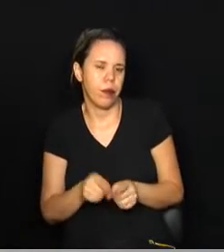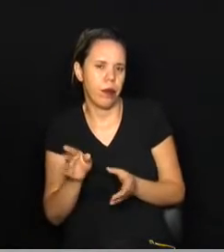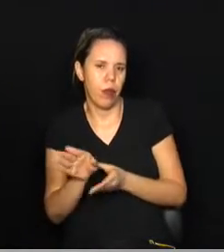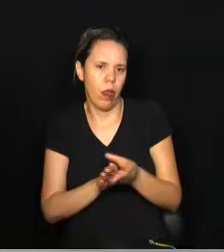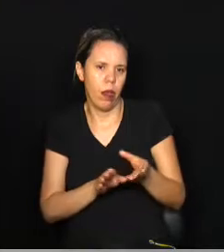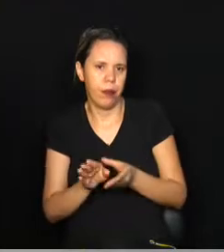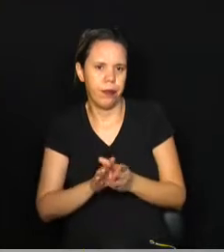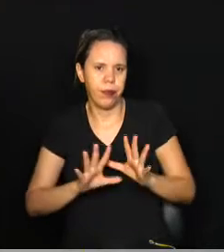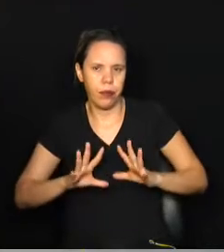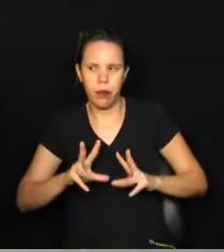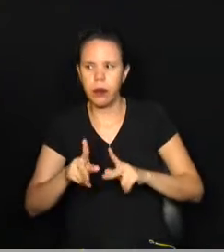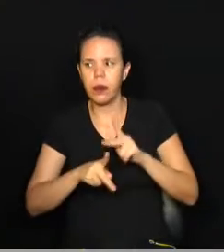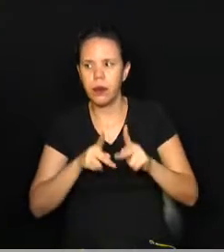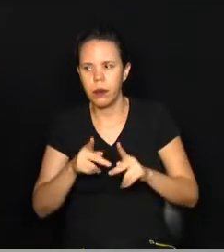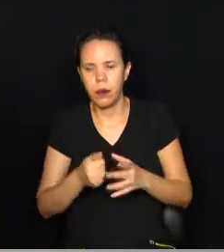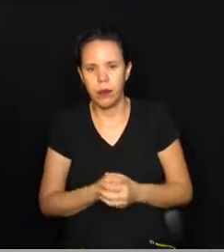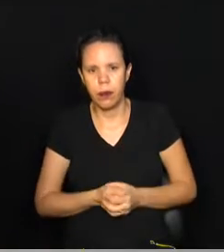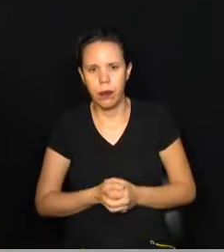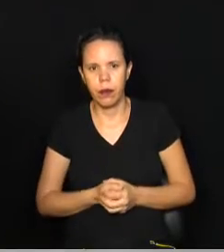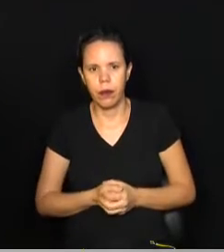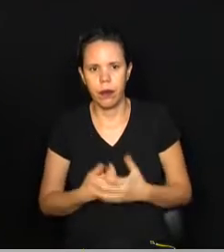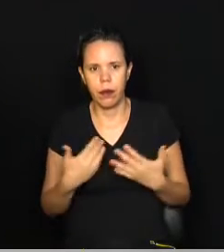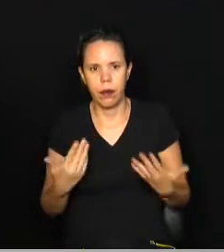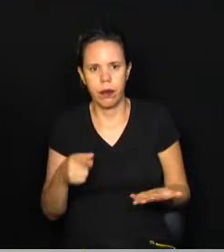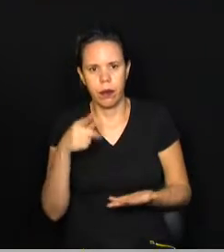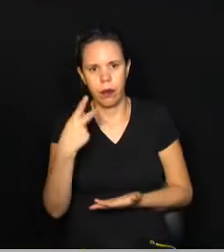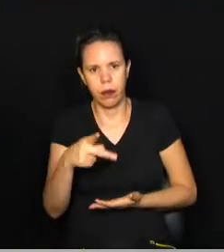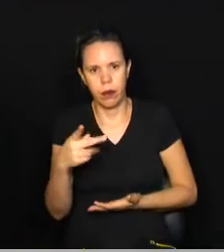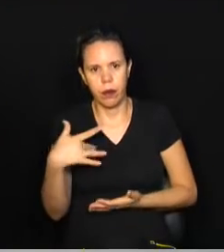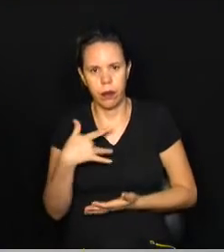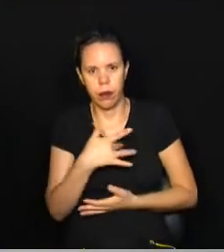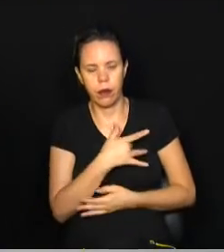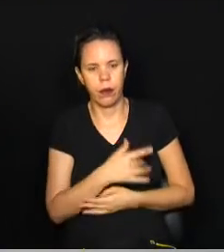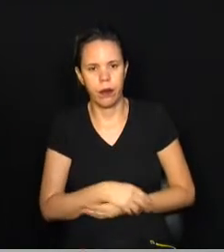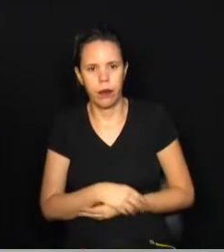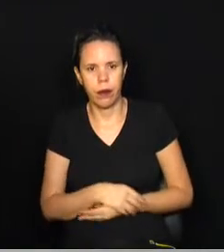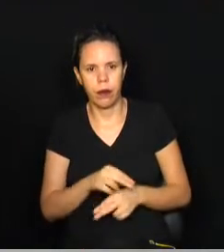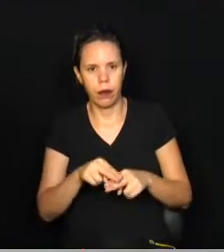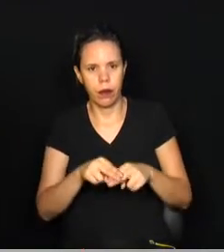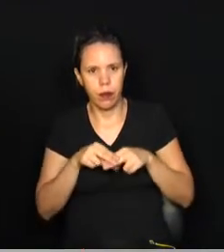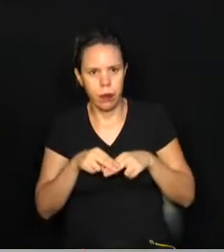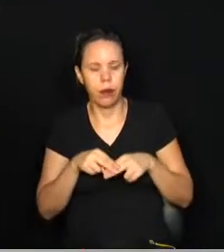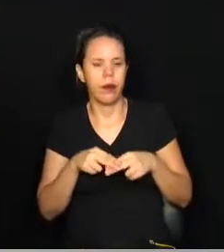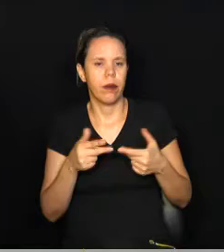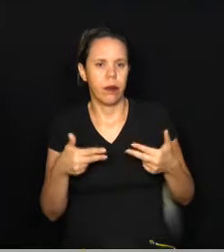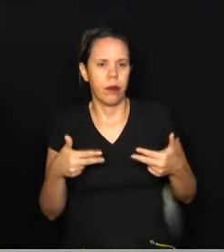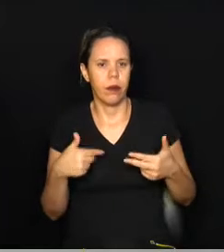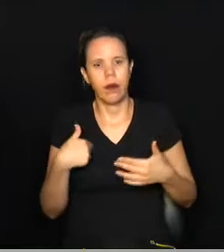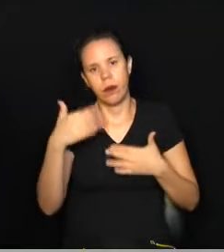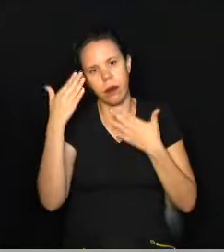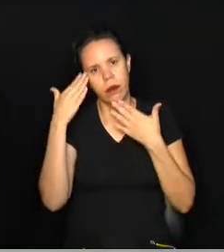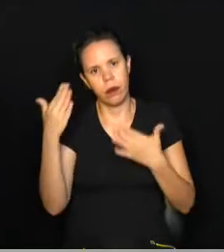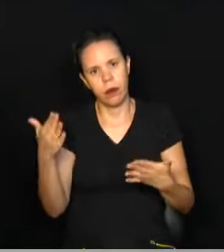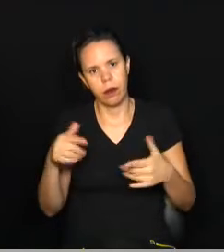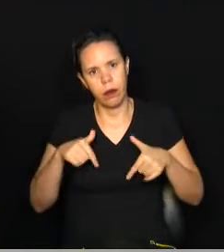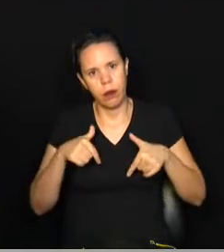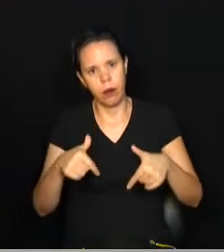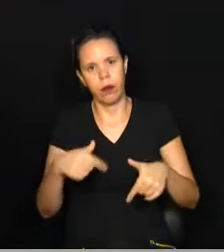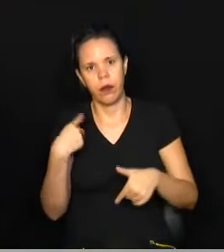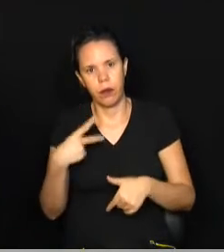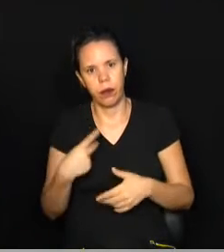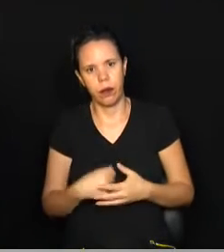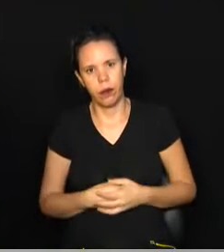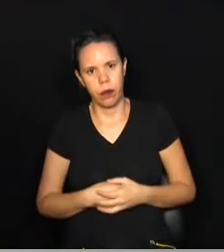orientar toda uma população quanto à sua saúde. E por essas justificativas, eu agradeço a iniciativa do nobre